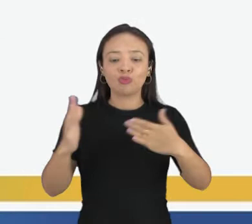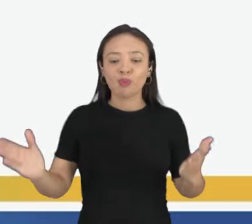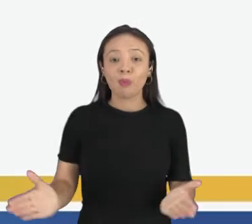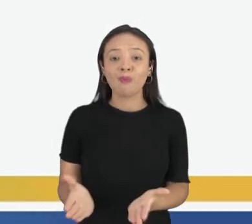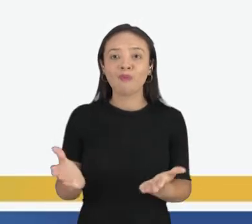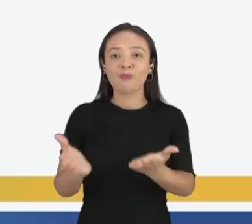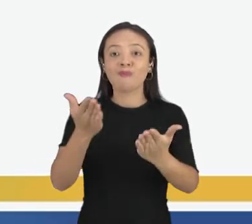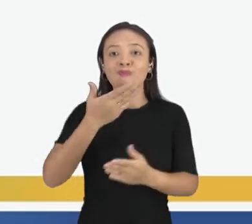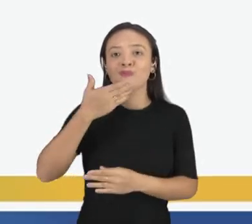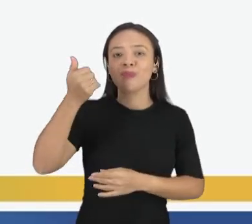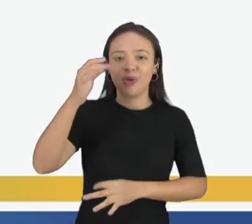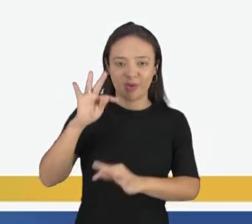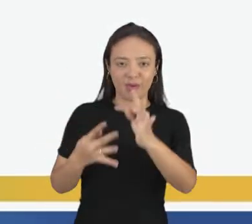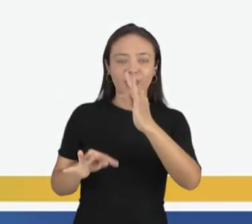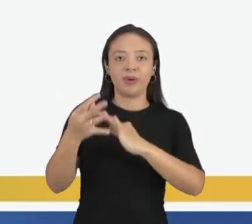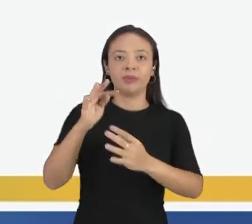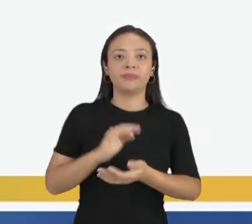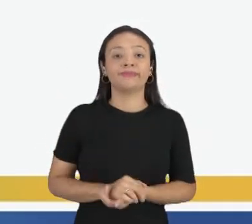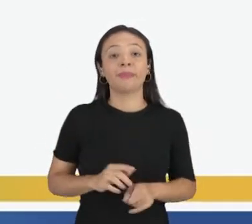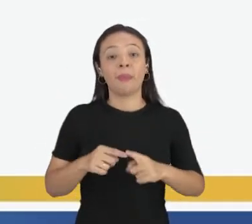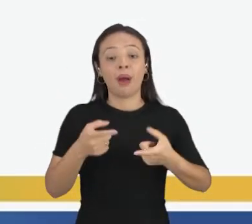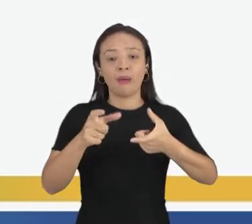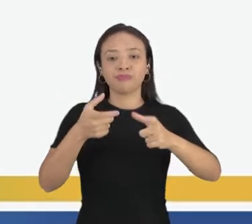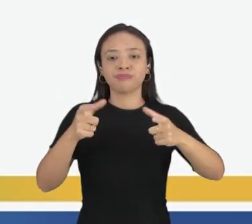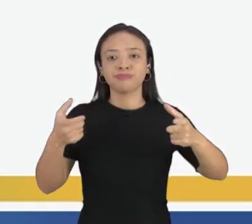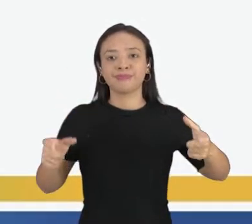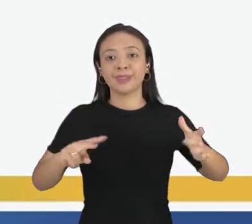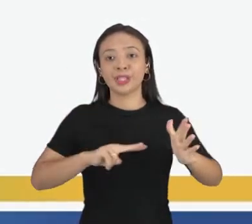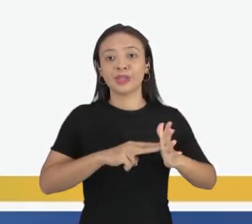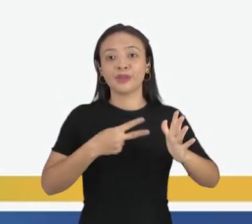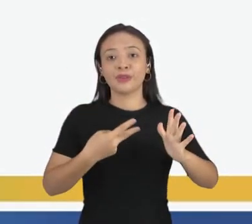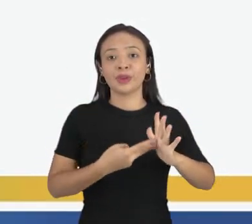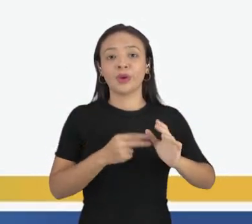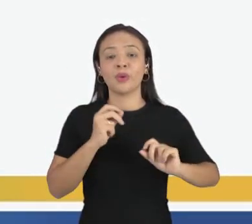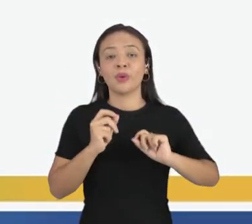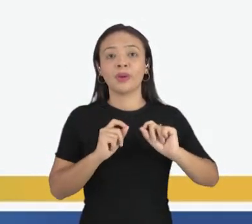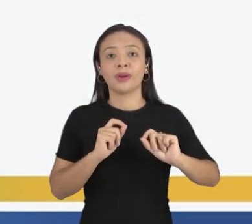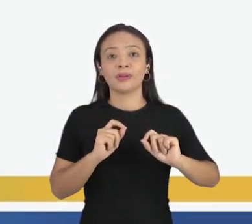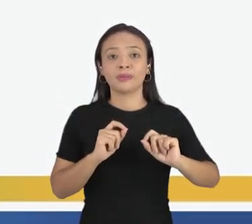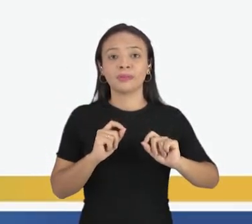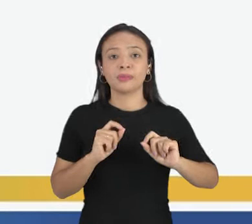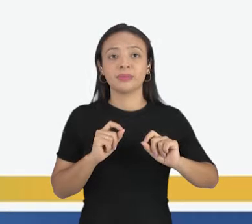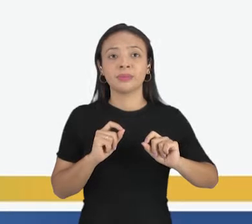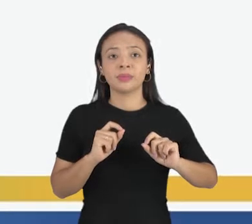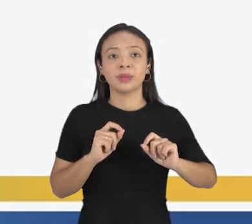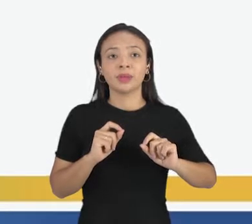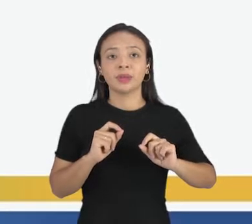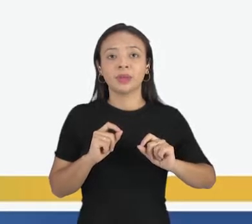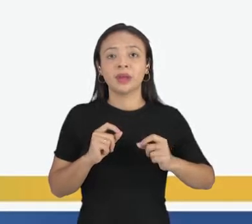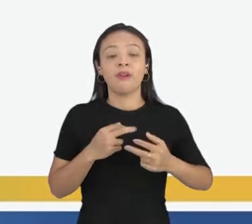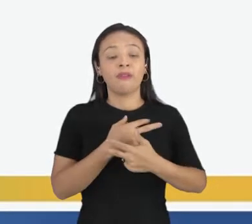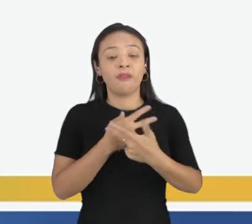expansão, pessoal, ela significou o assassinato individual e coletivo, perseguição,